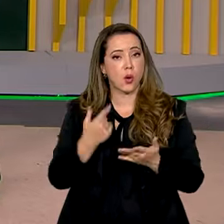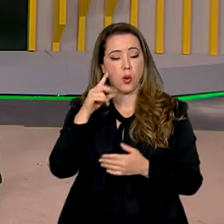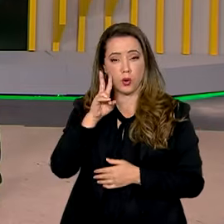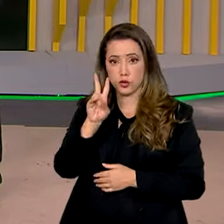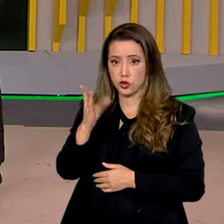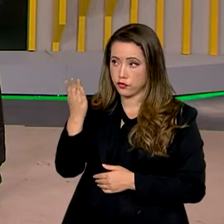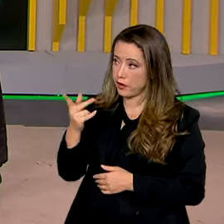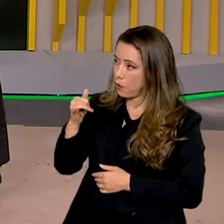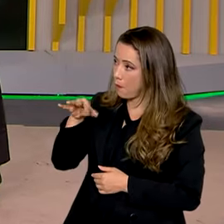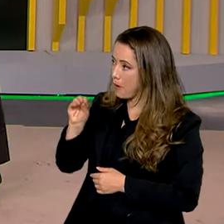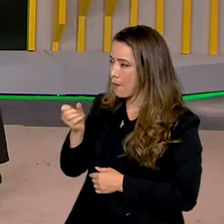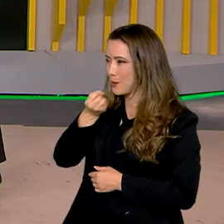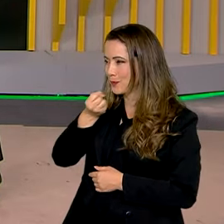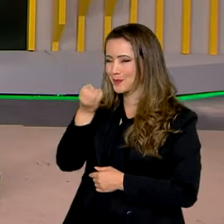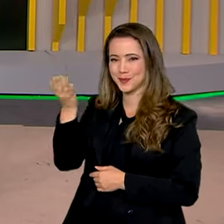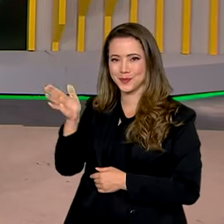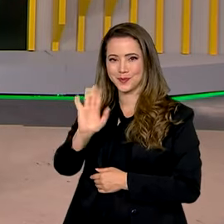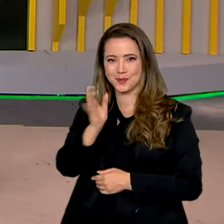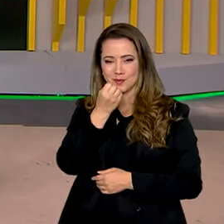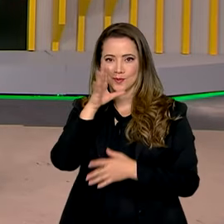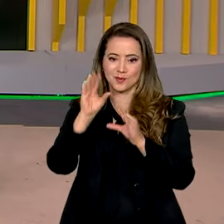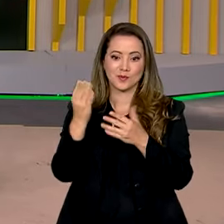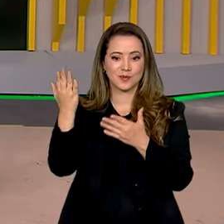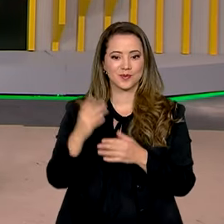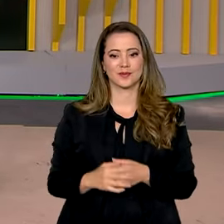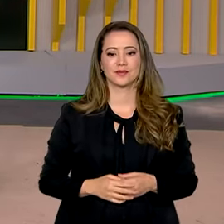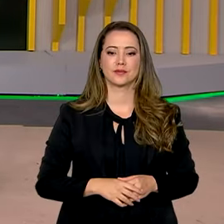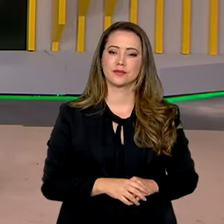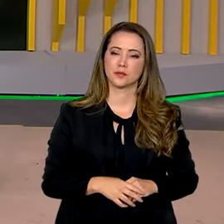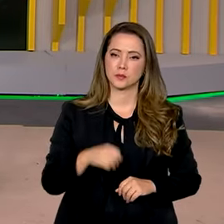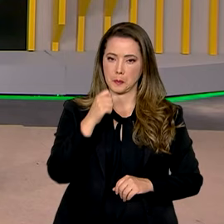repórter Pablo Mundim. Olá, Pablo, boa noite para você.